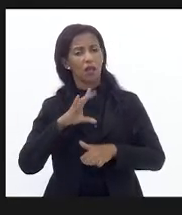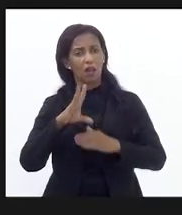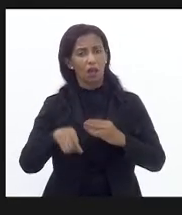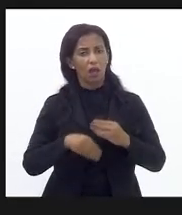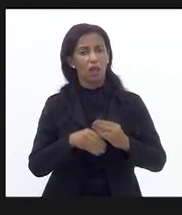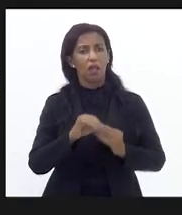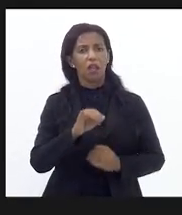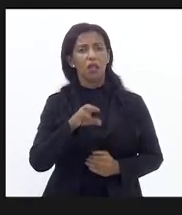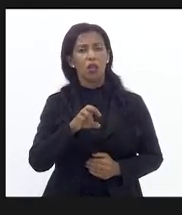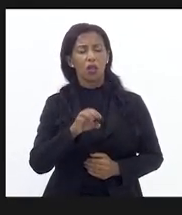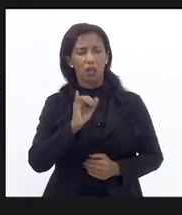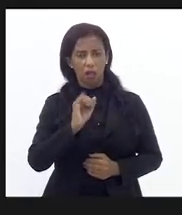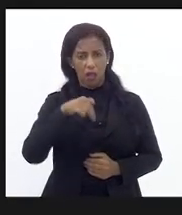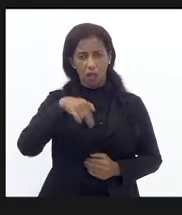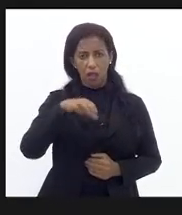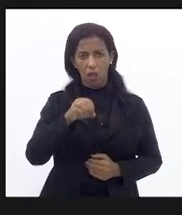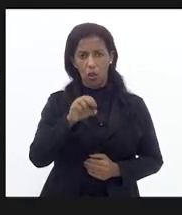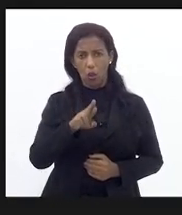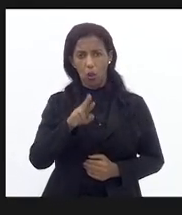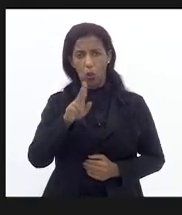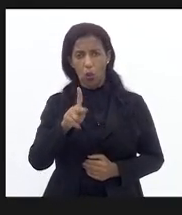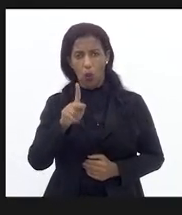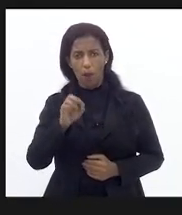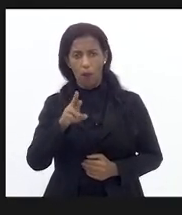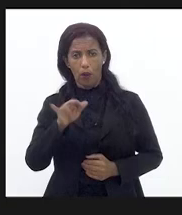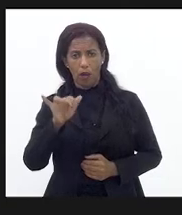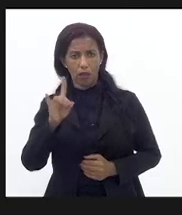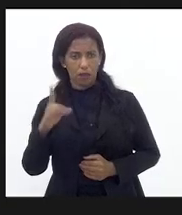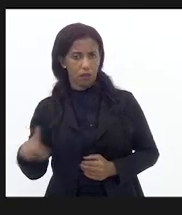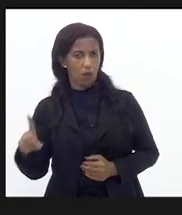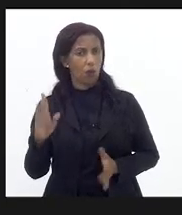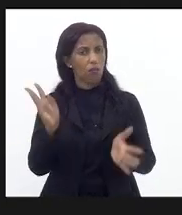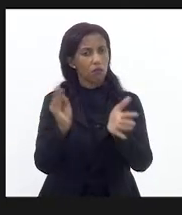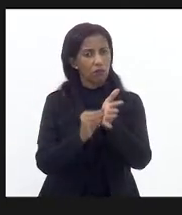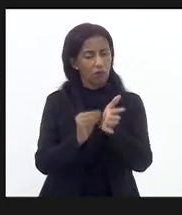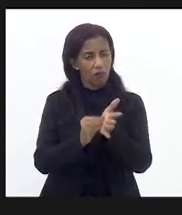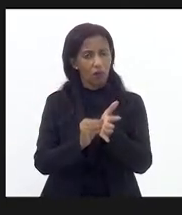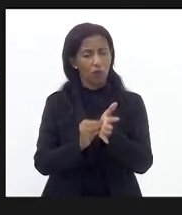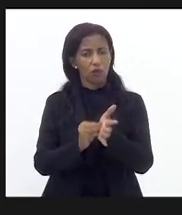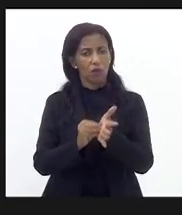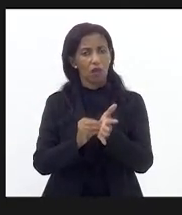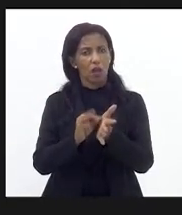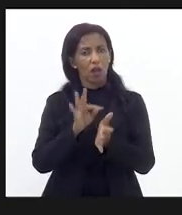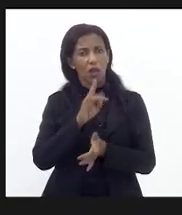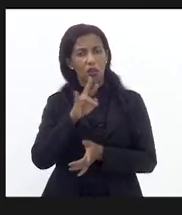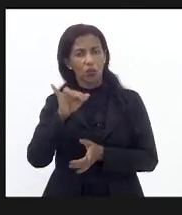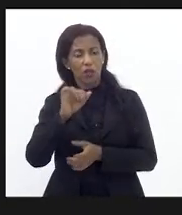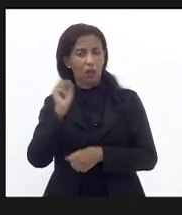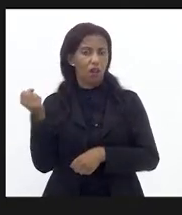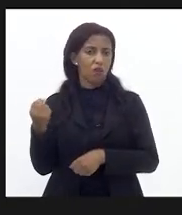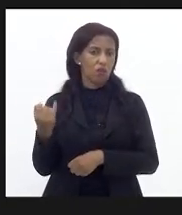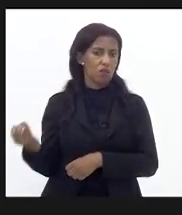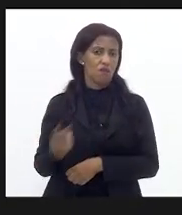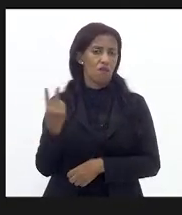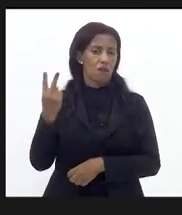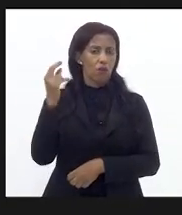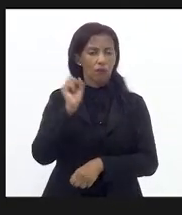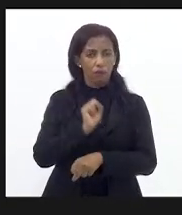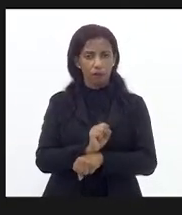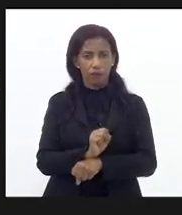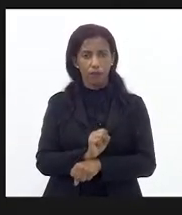no salário é como ela é e percentual ao longo do tempo esse valor que paga congelado